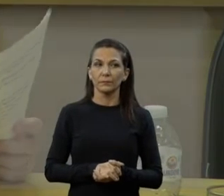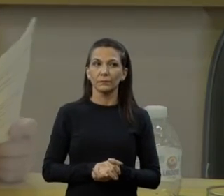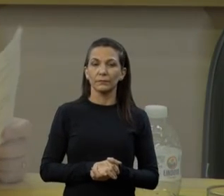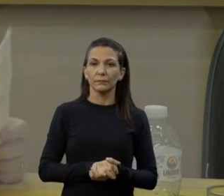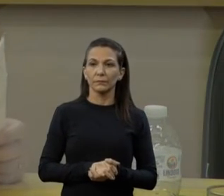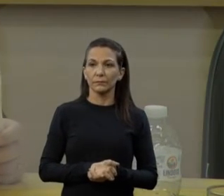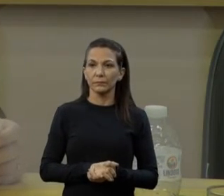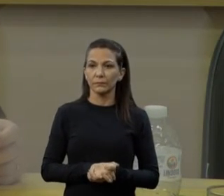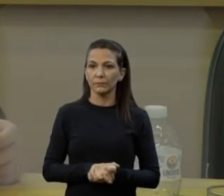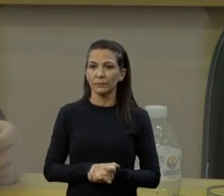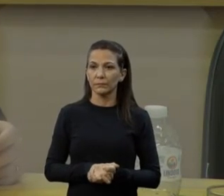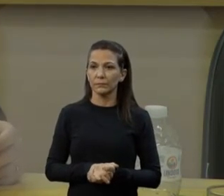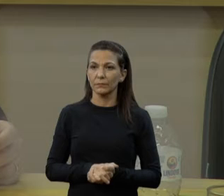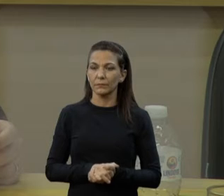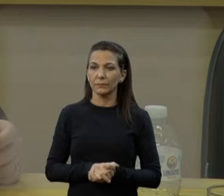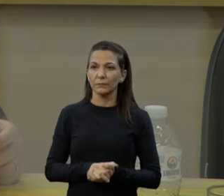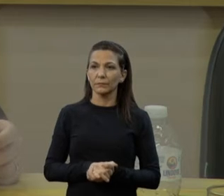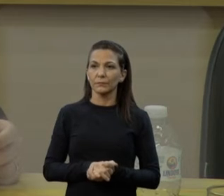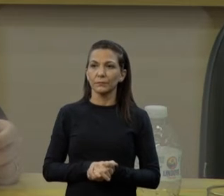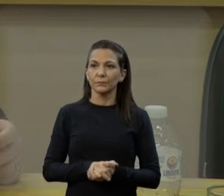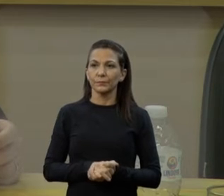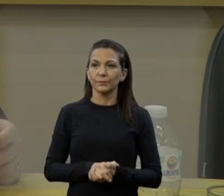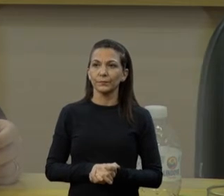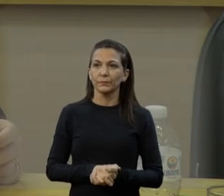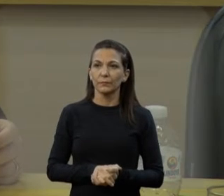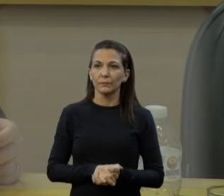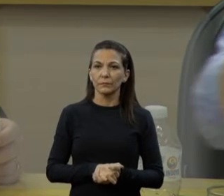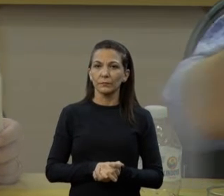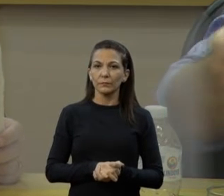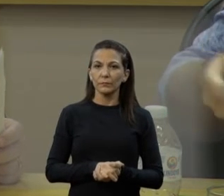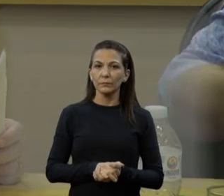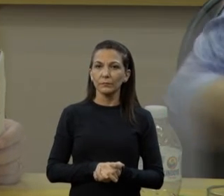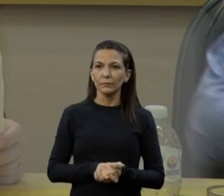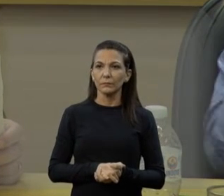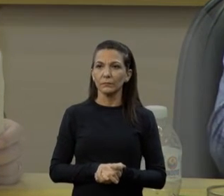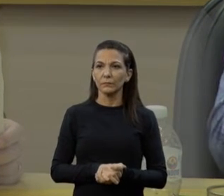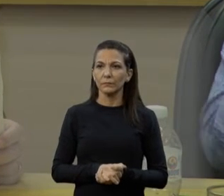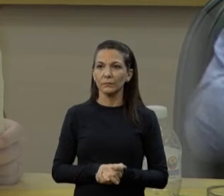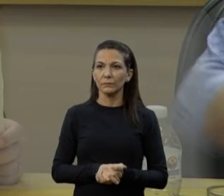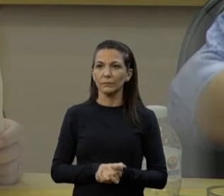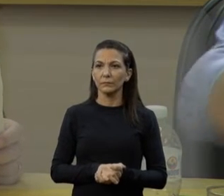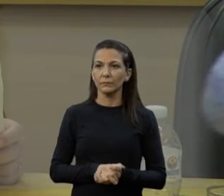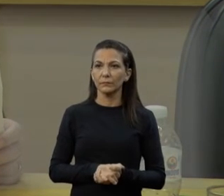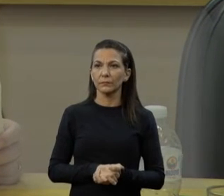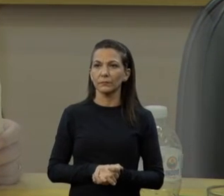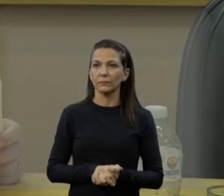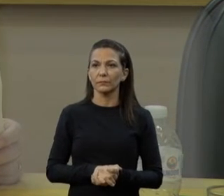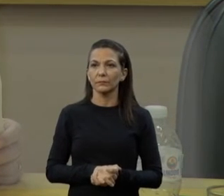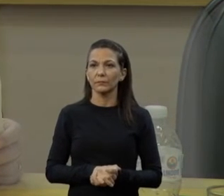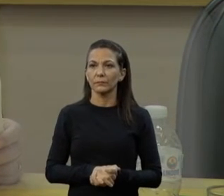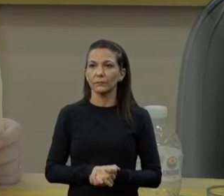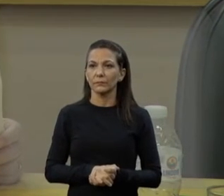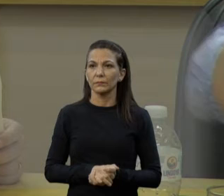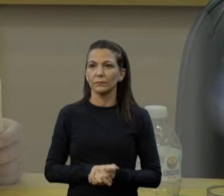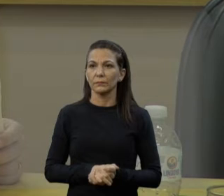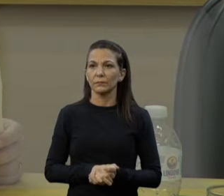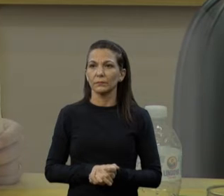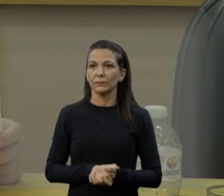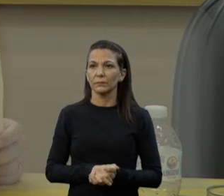a discutir e não é obrigado mas quem quiser